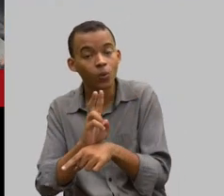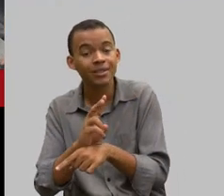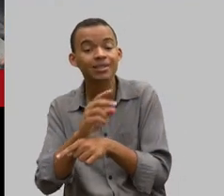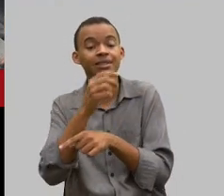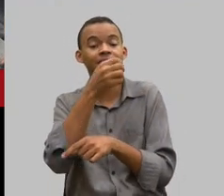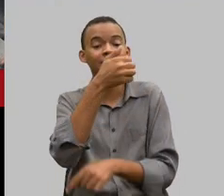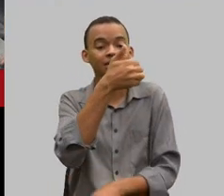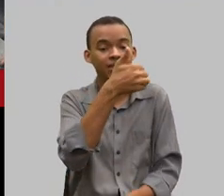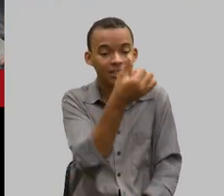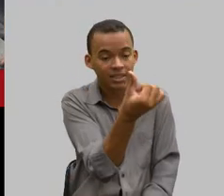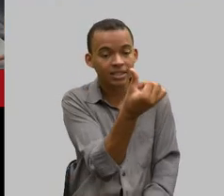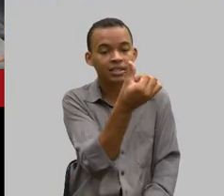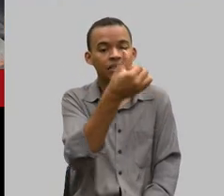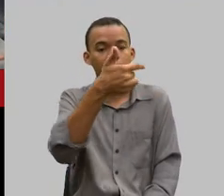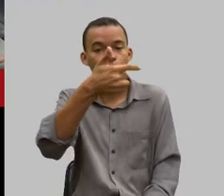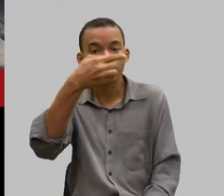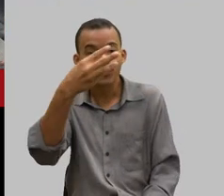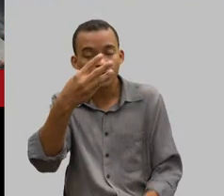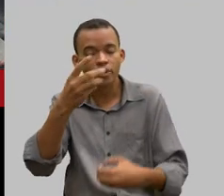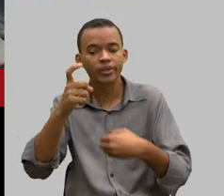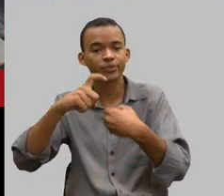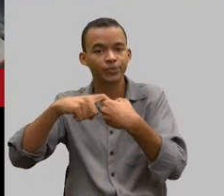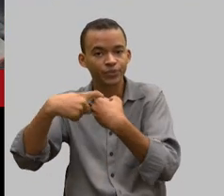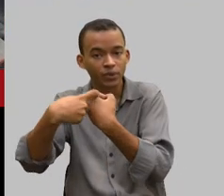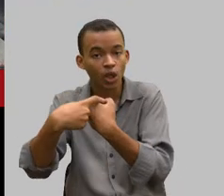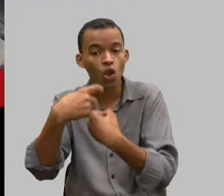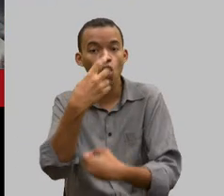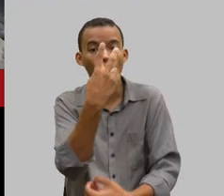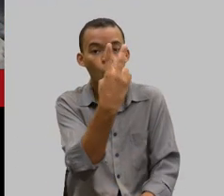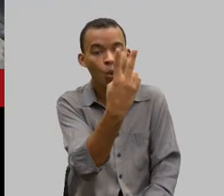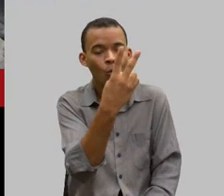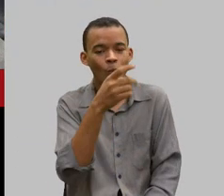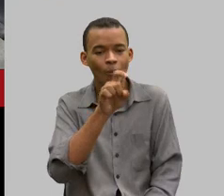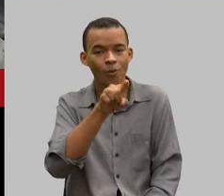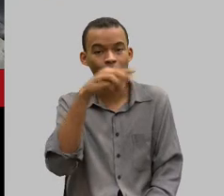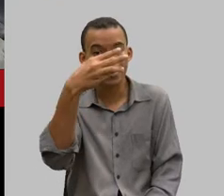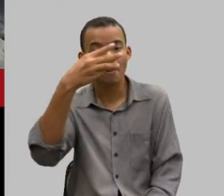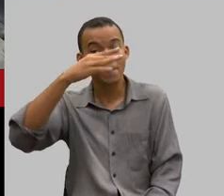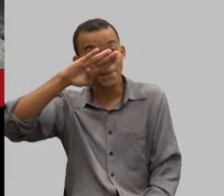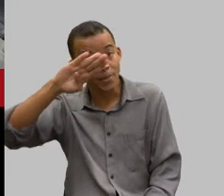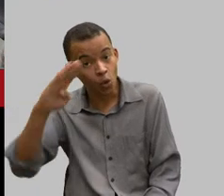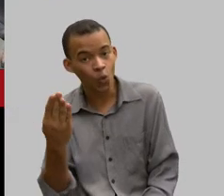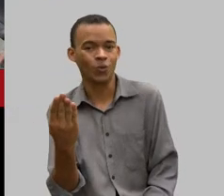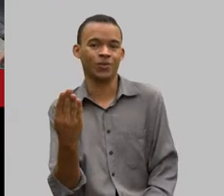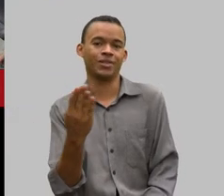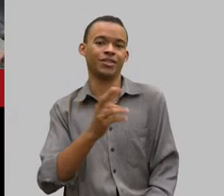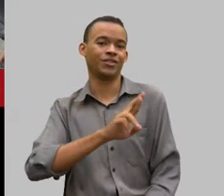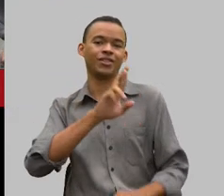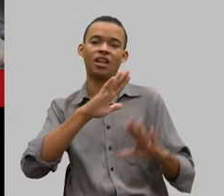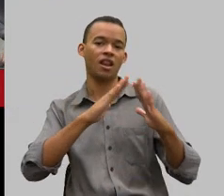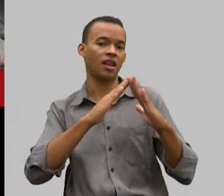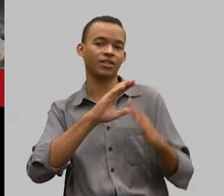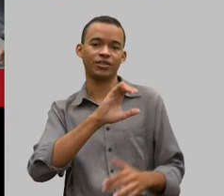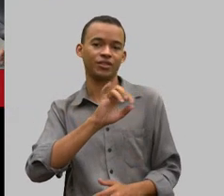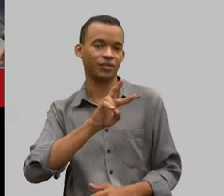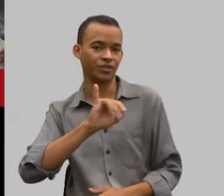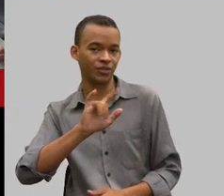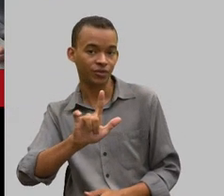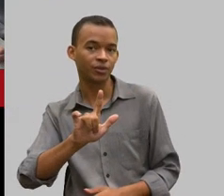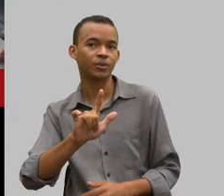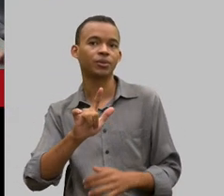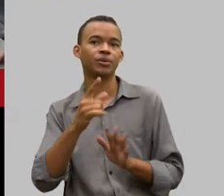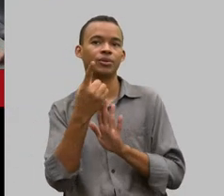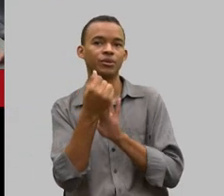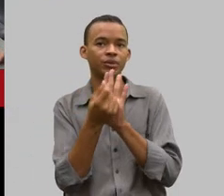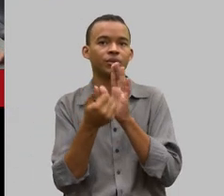convênios do bilhões de reais sobre a coordenação da casa civil isso é prestação de contas tô falando de